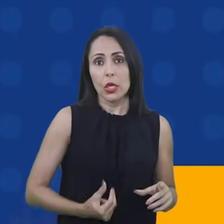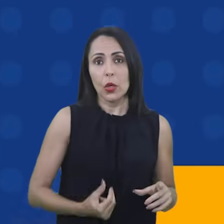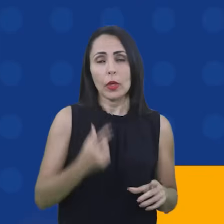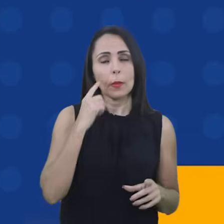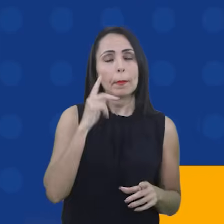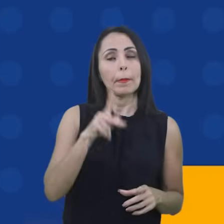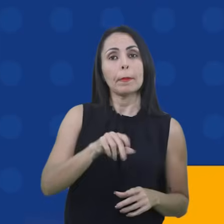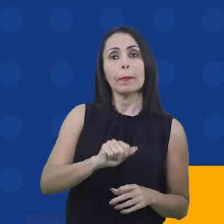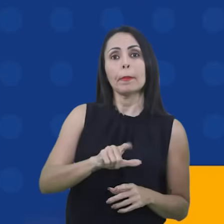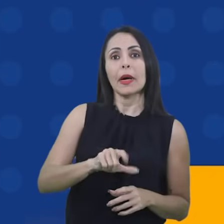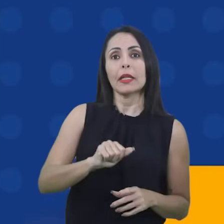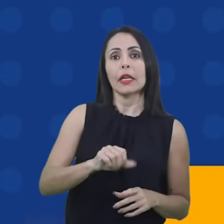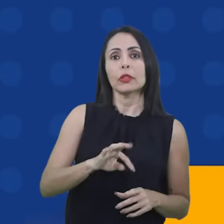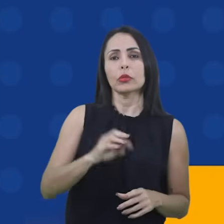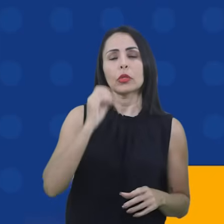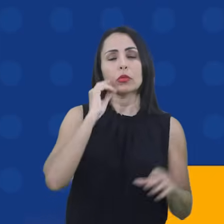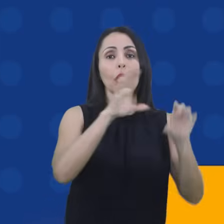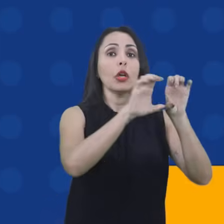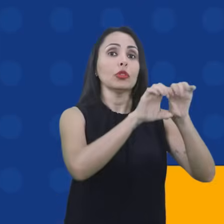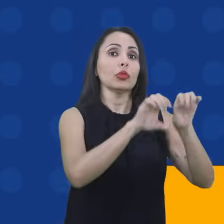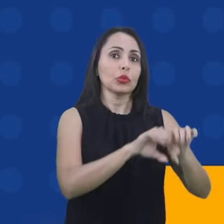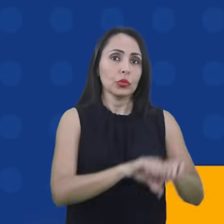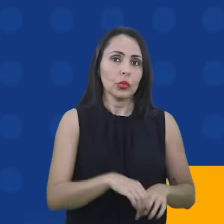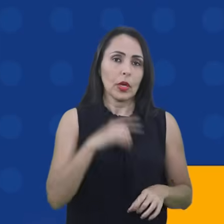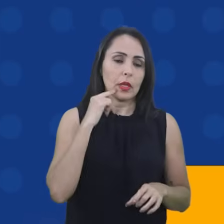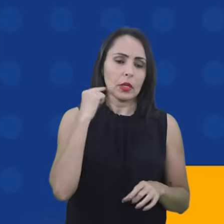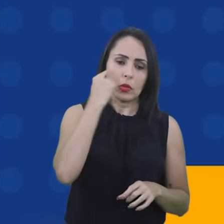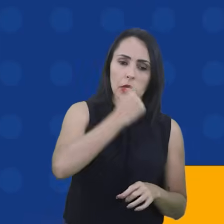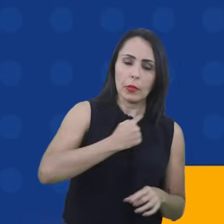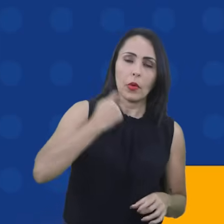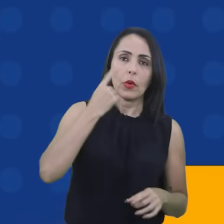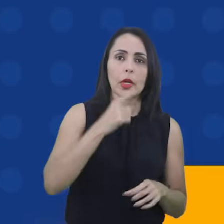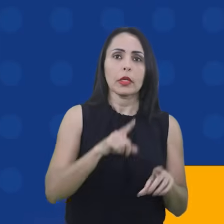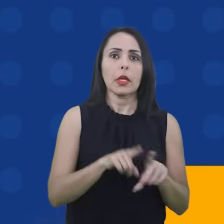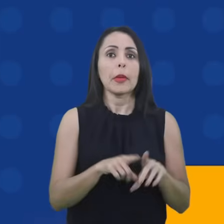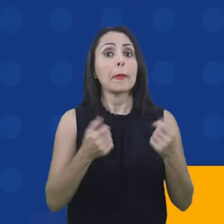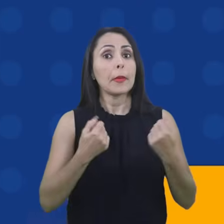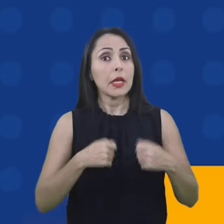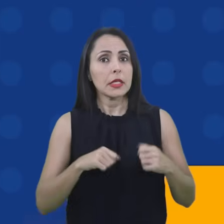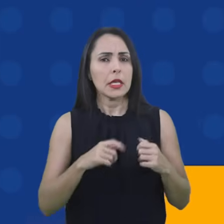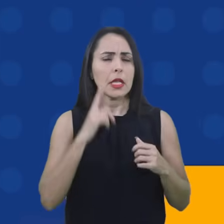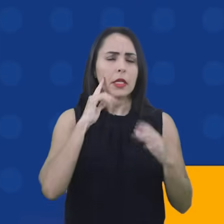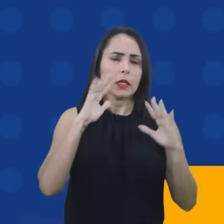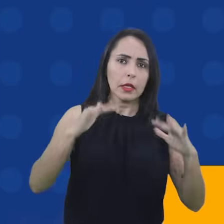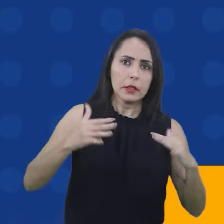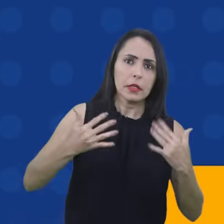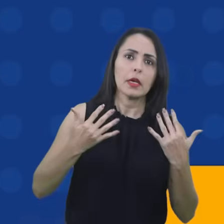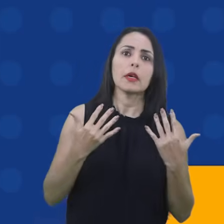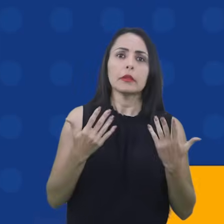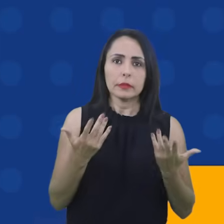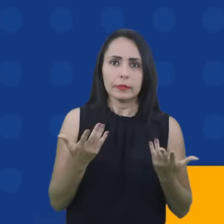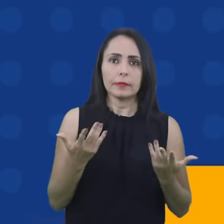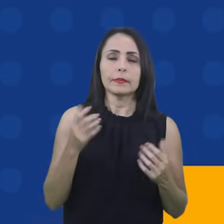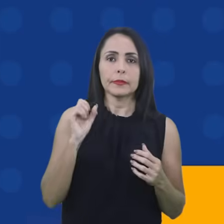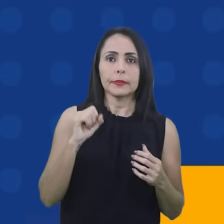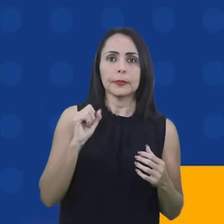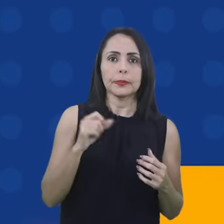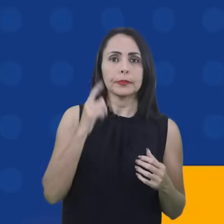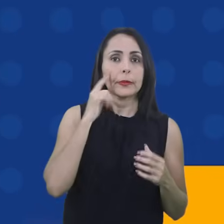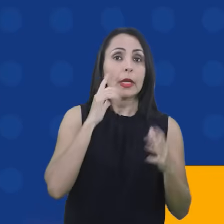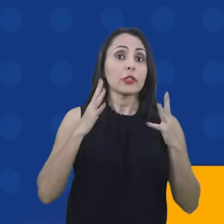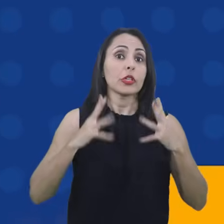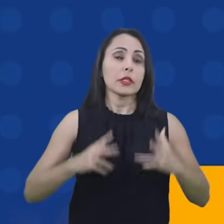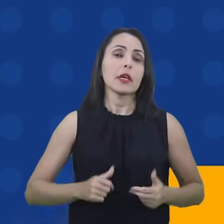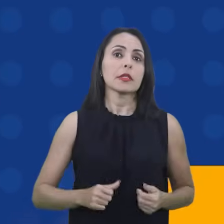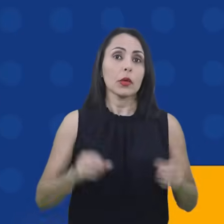do palato, que são estruturas, né, presentes na nossa boca, que também precisam de atenção em relação à